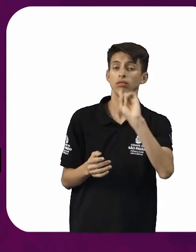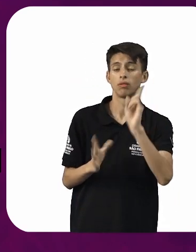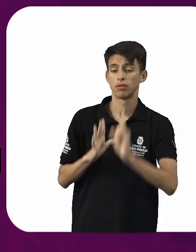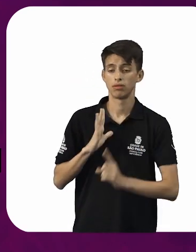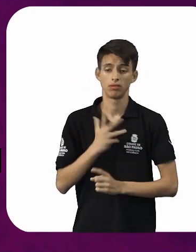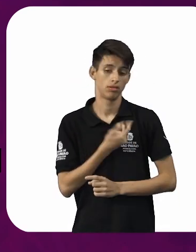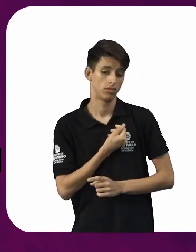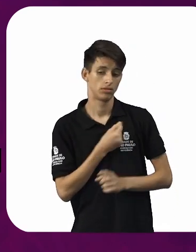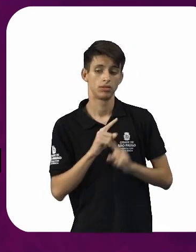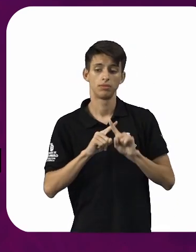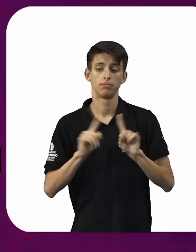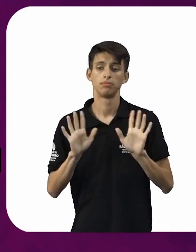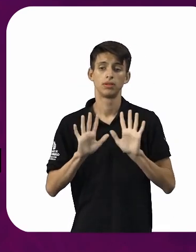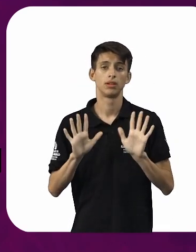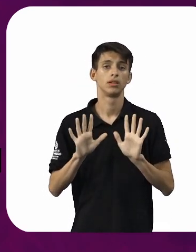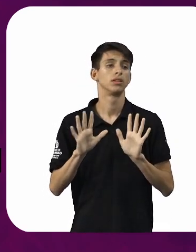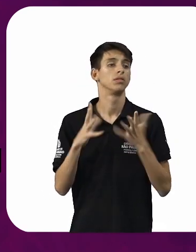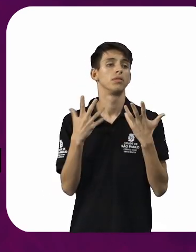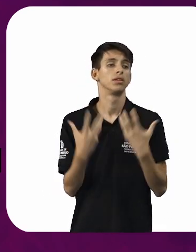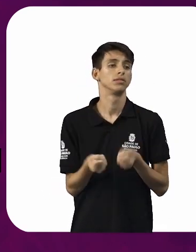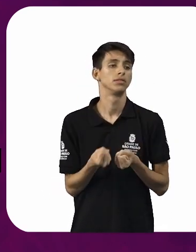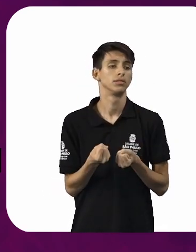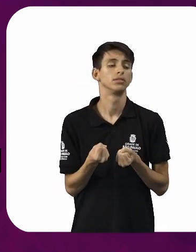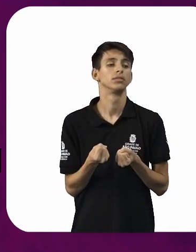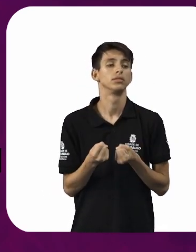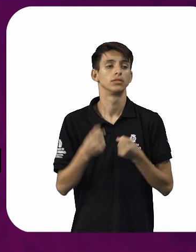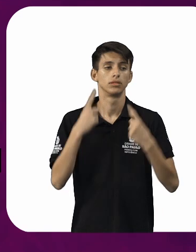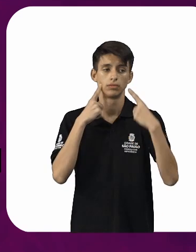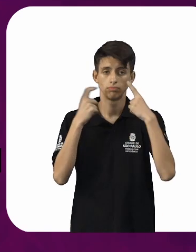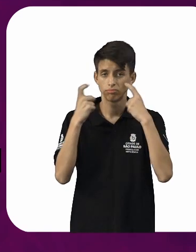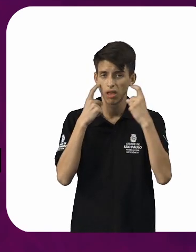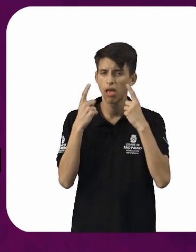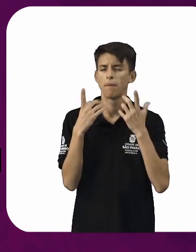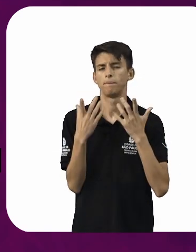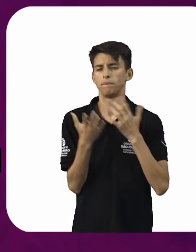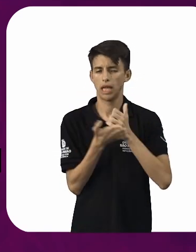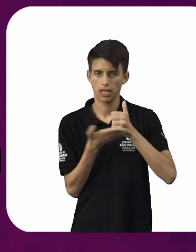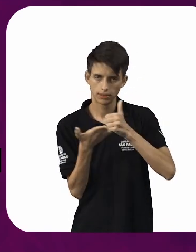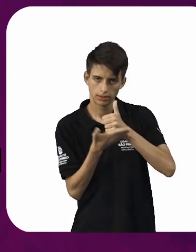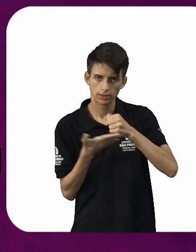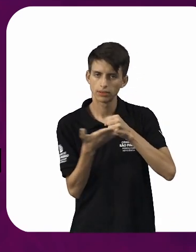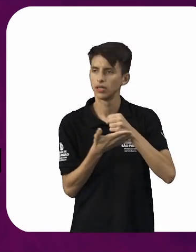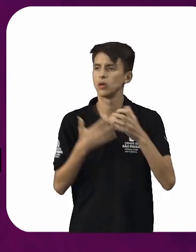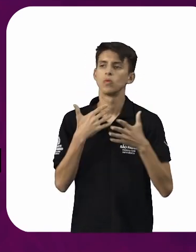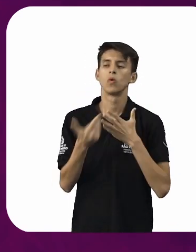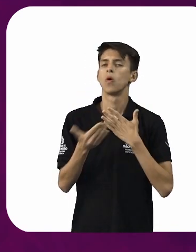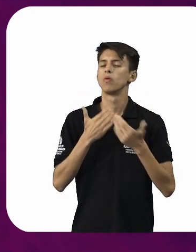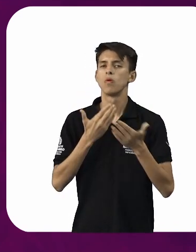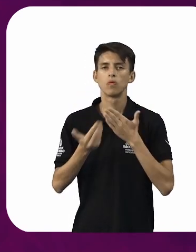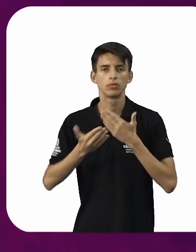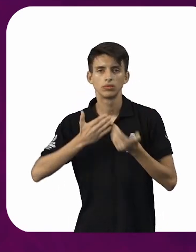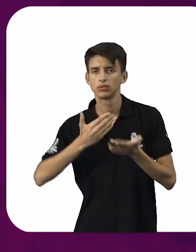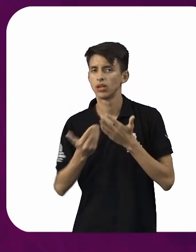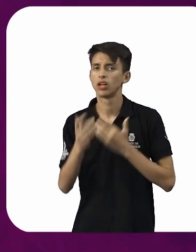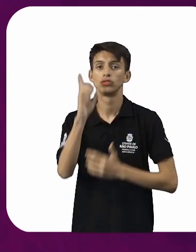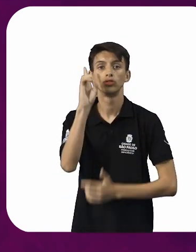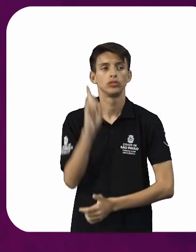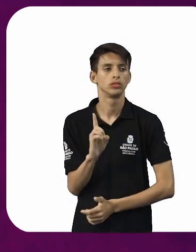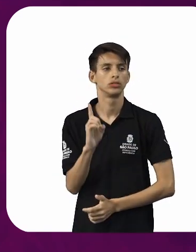mas também não se identifica com a sigla hegemônica. Acho que a ideia muito básica é quaisquer direitos,